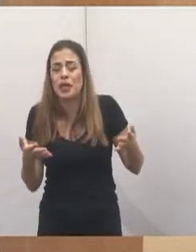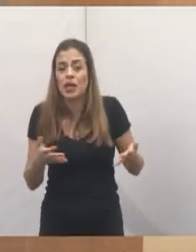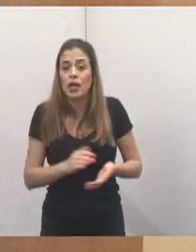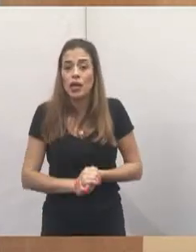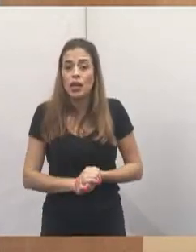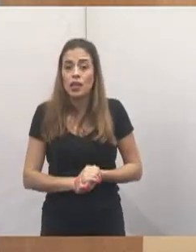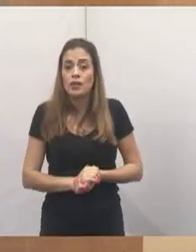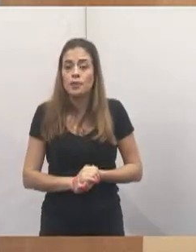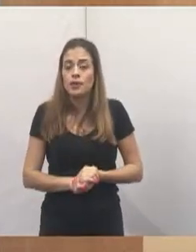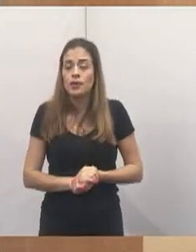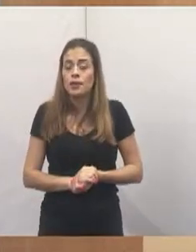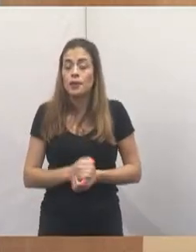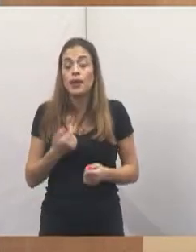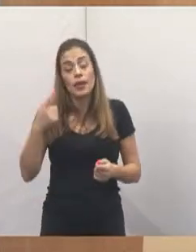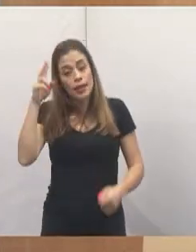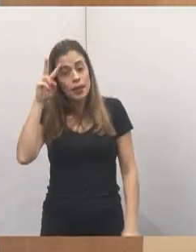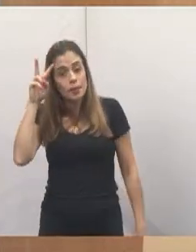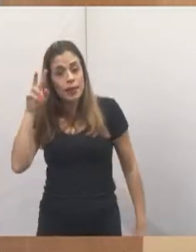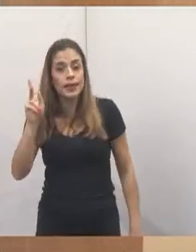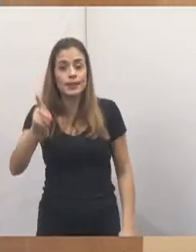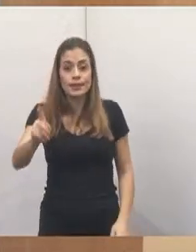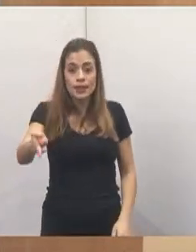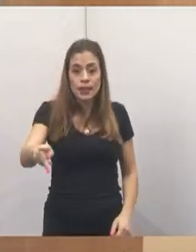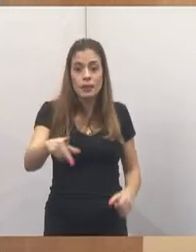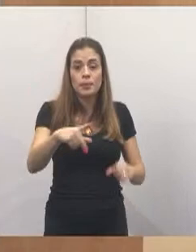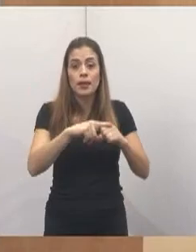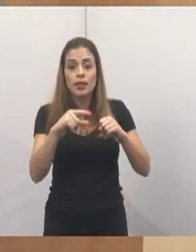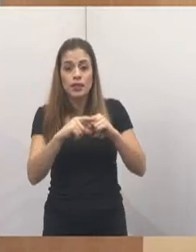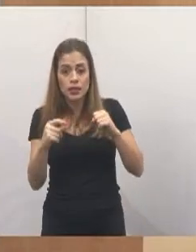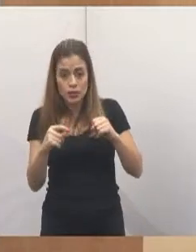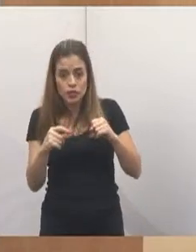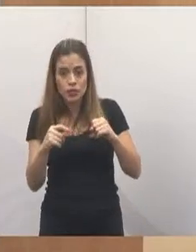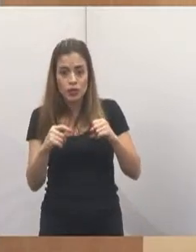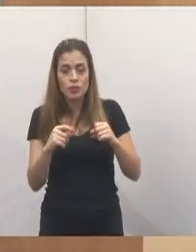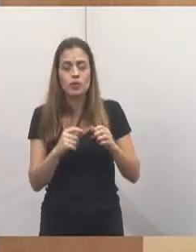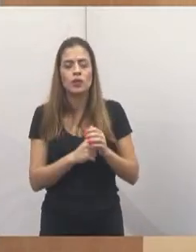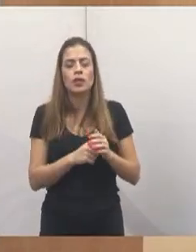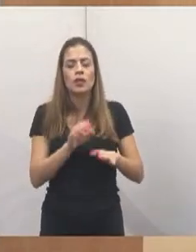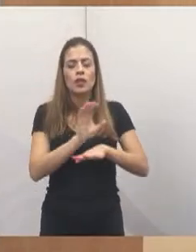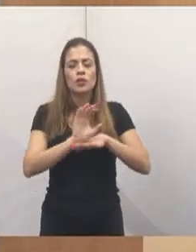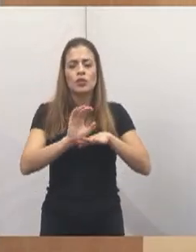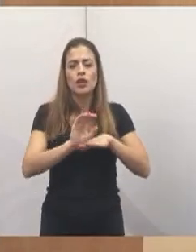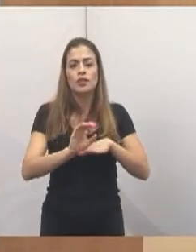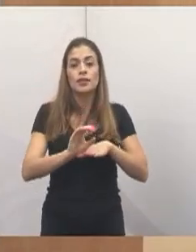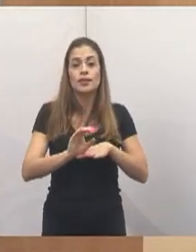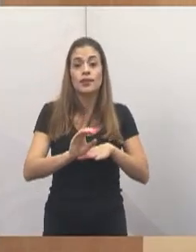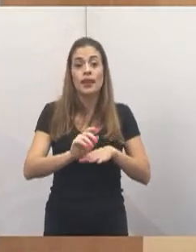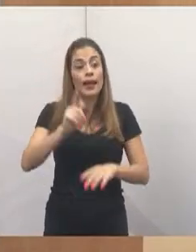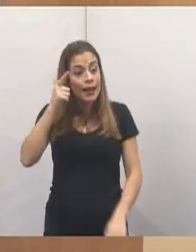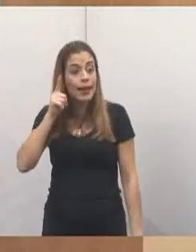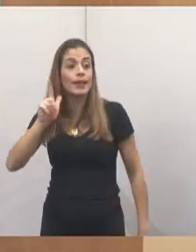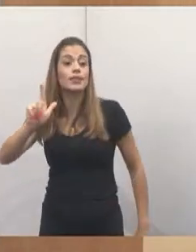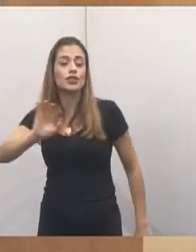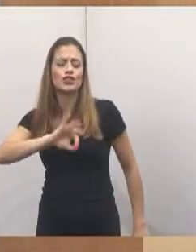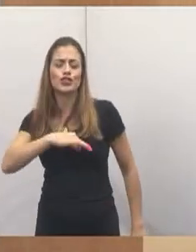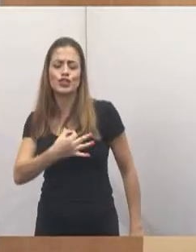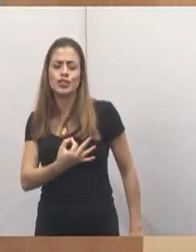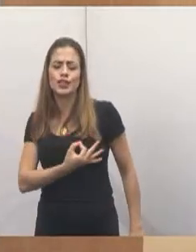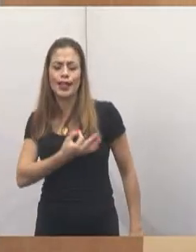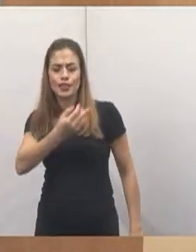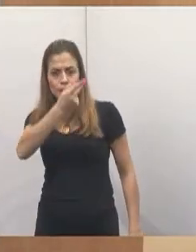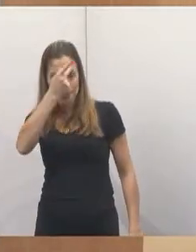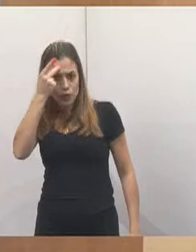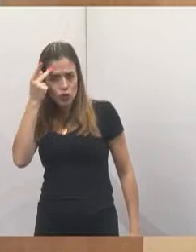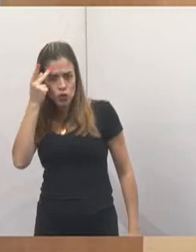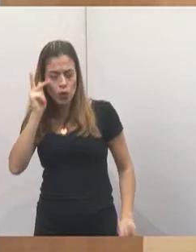seu artigo 1º, é fundamento da nossa República, garantir a dignidade da pessoa humana. E por fim, senhoras e senhores,